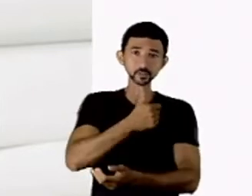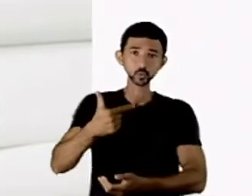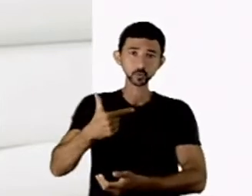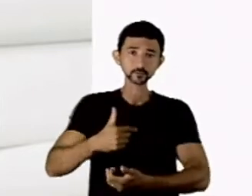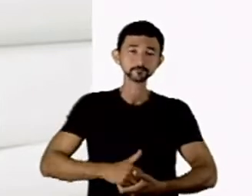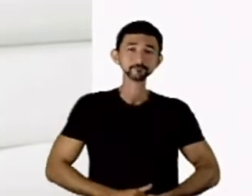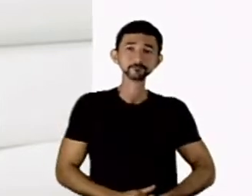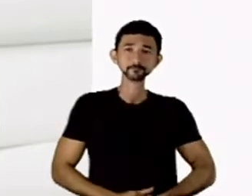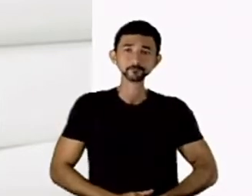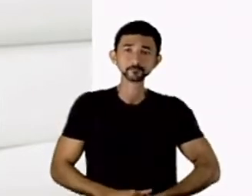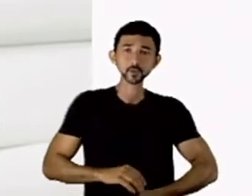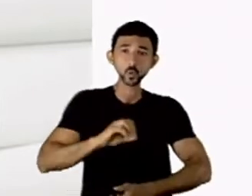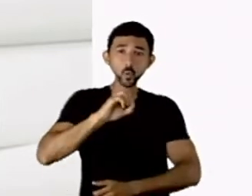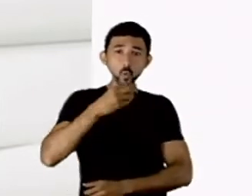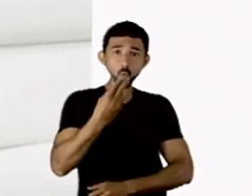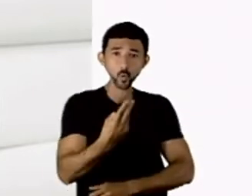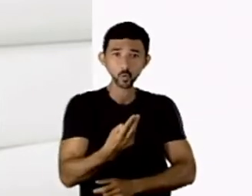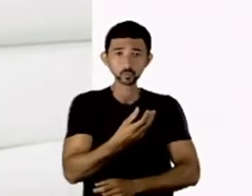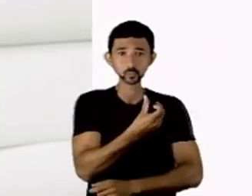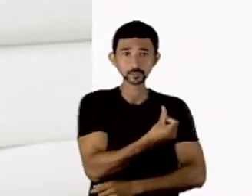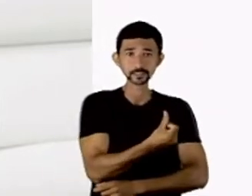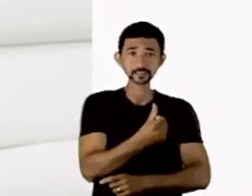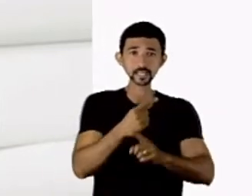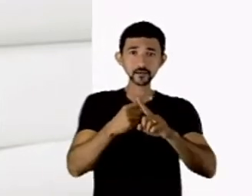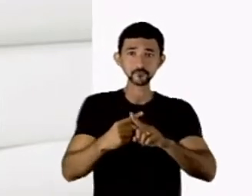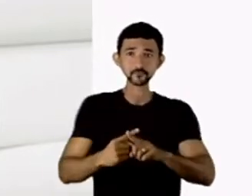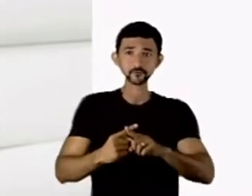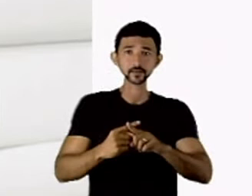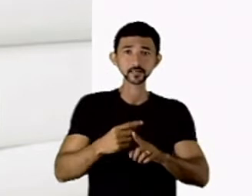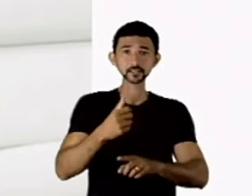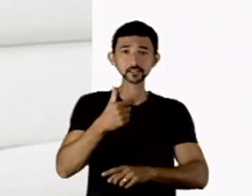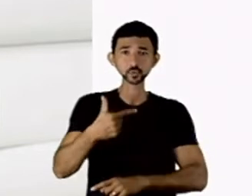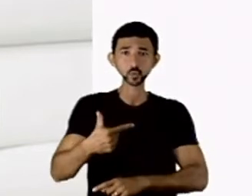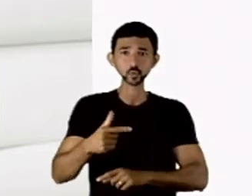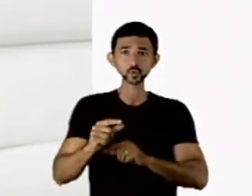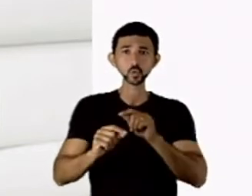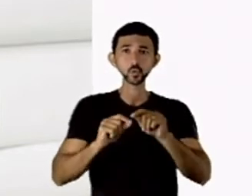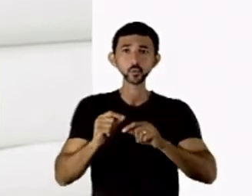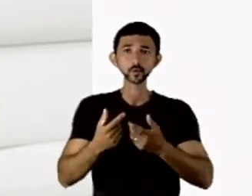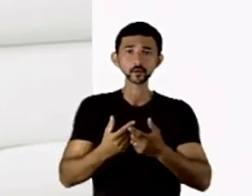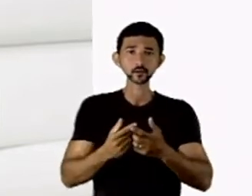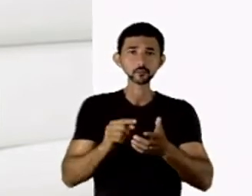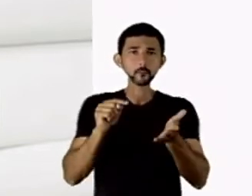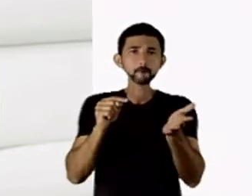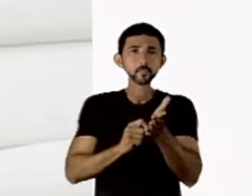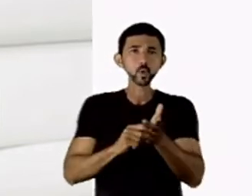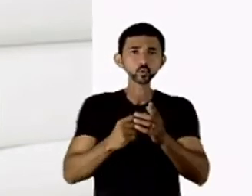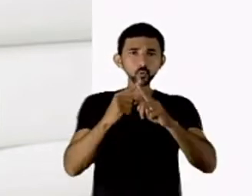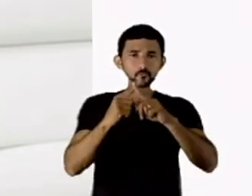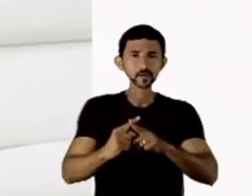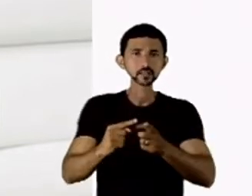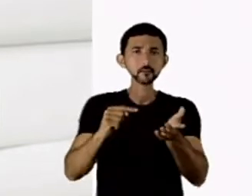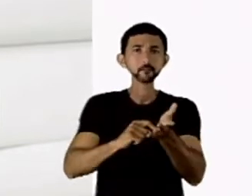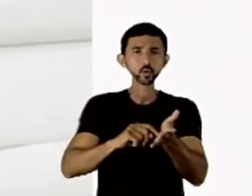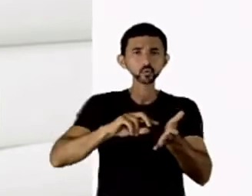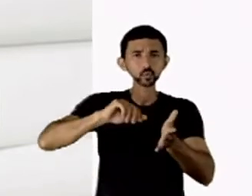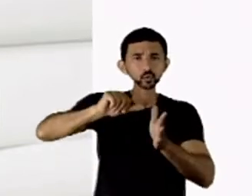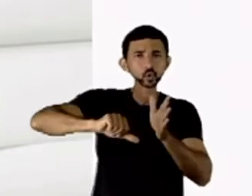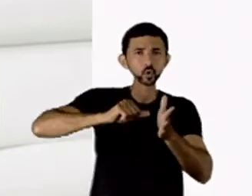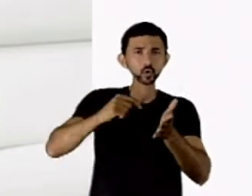Ou ele também poderia fazer 6 vezes 12, a gente está usando o símbolo do pontinho. Eu quero que